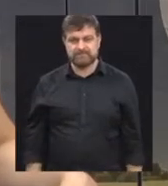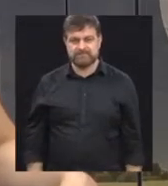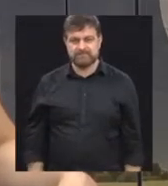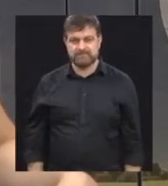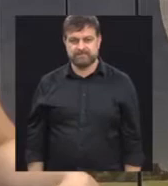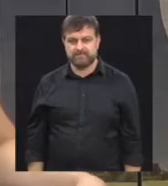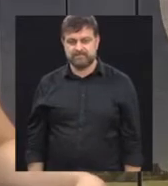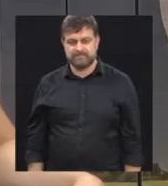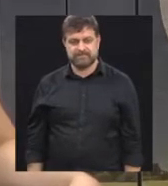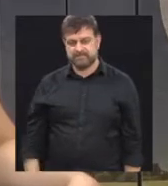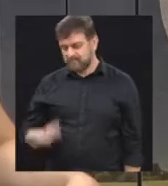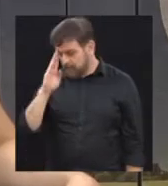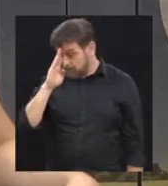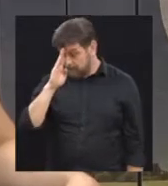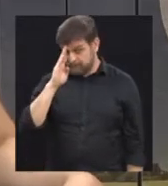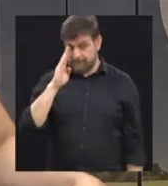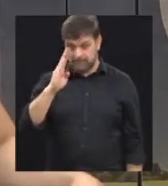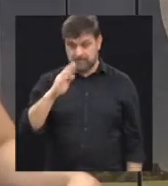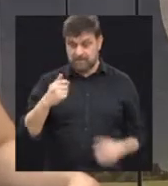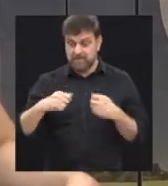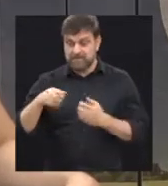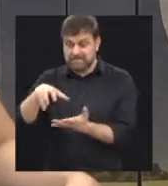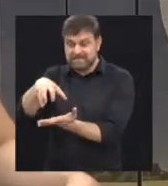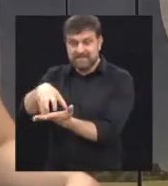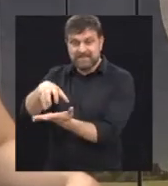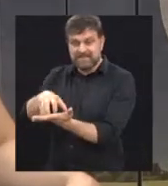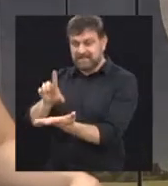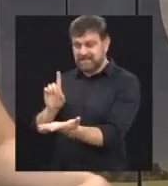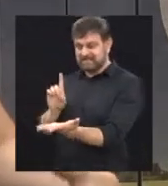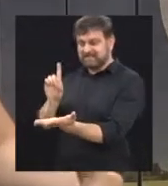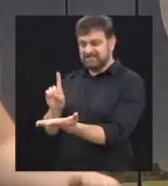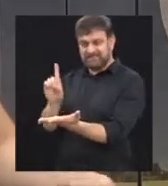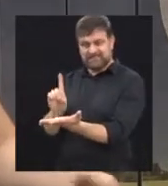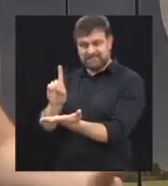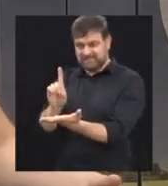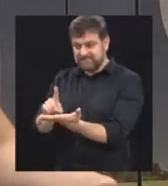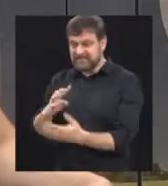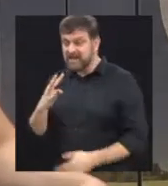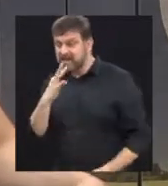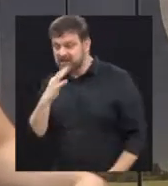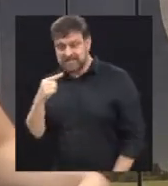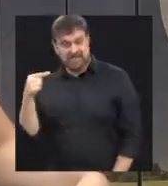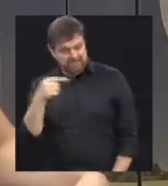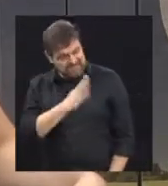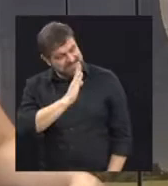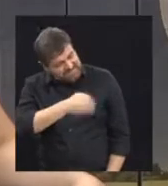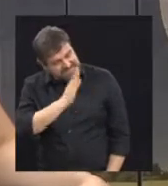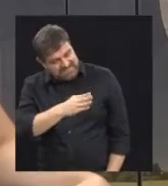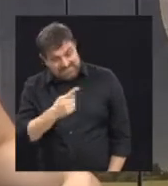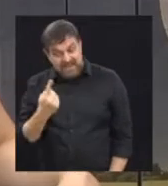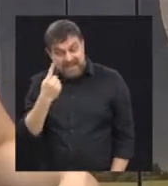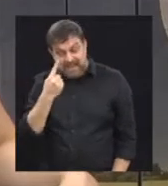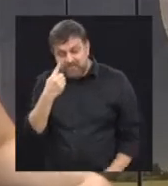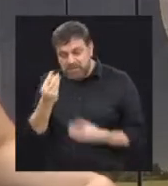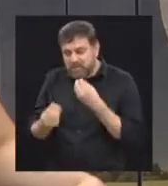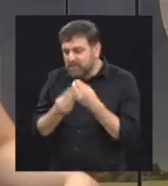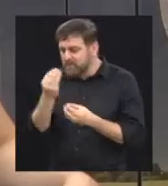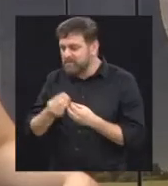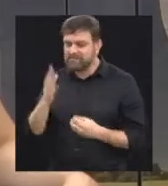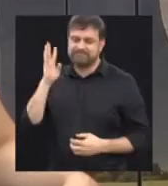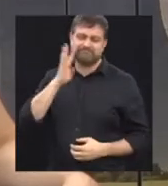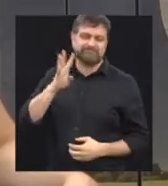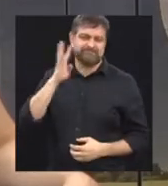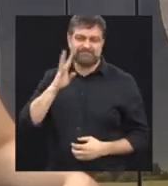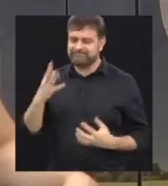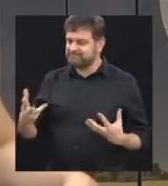administrativo@abraçosolidario.org.br, mas essencialmente precisa nos visitar, precisa ir lá conhecer. Você que esteve lá, né, viu o quanto é